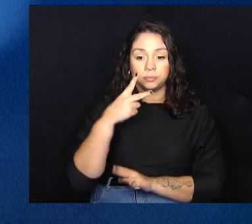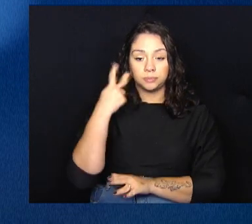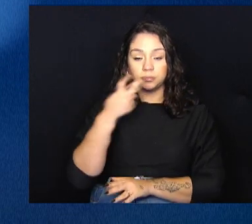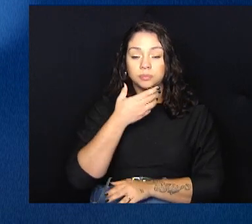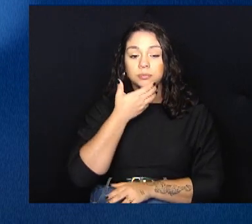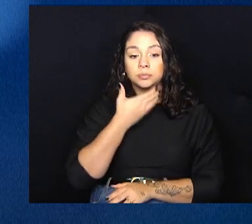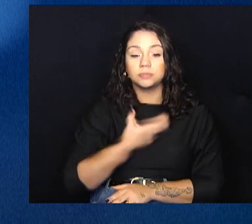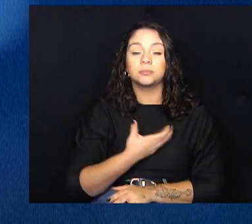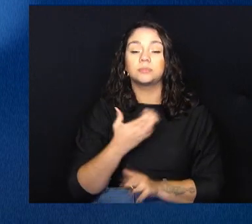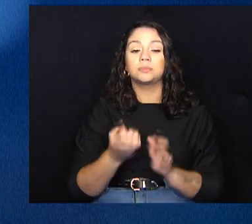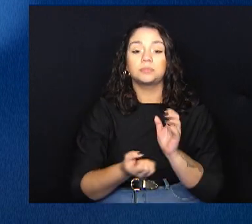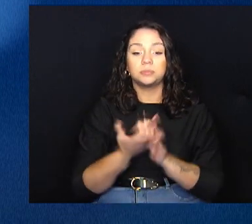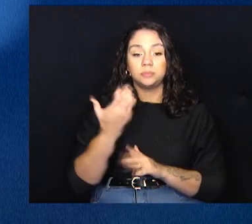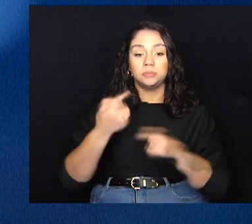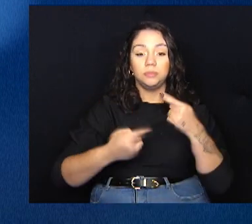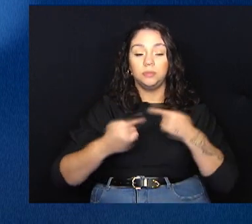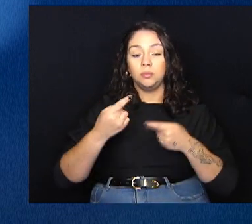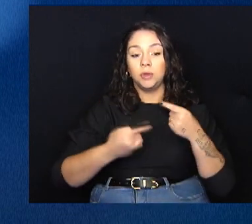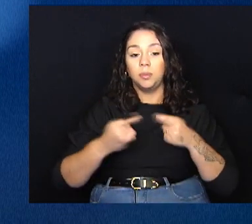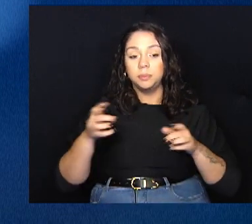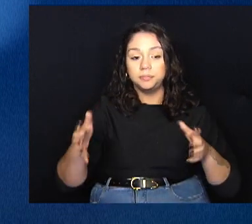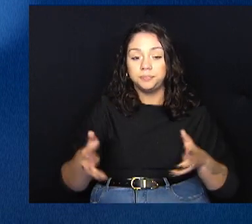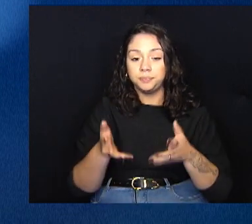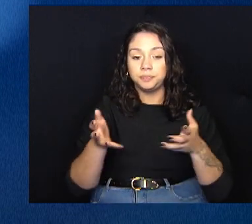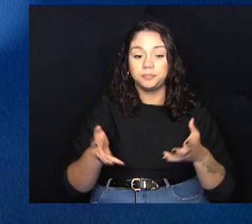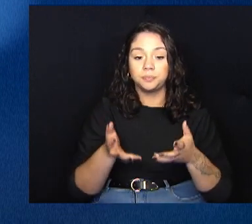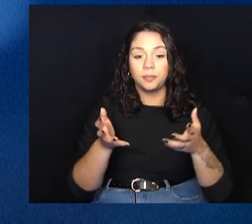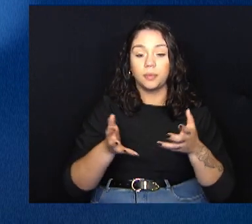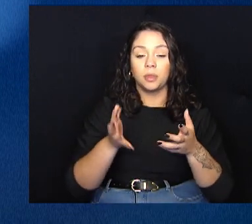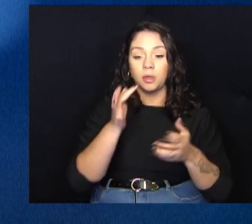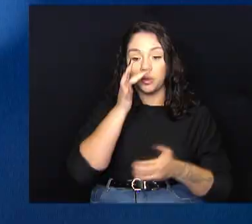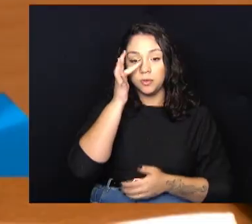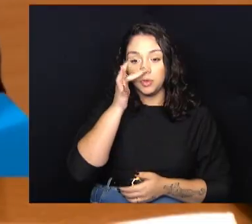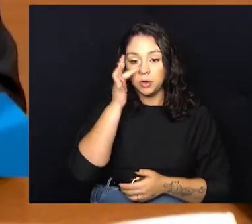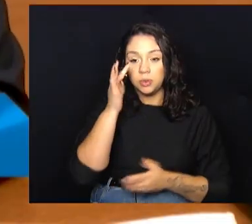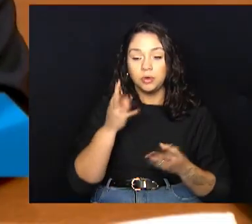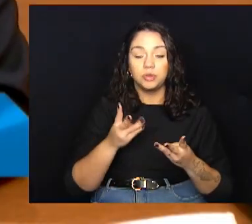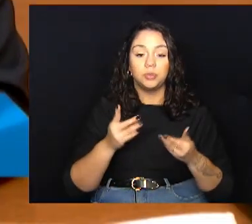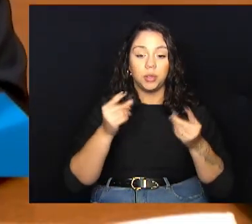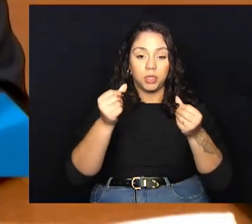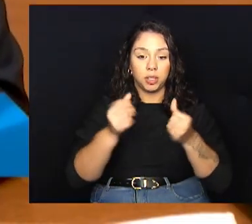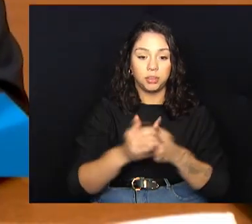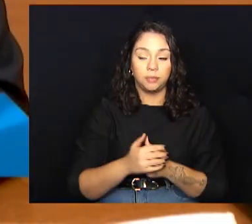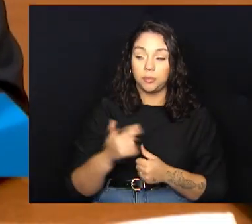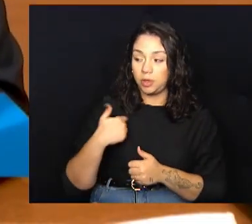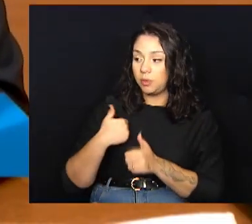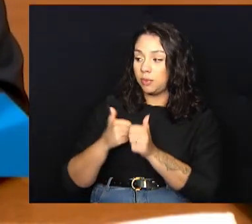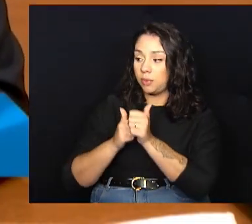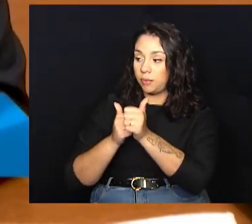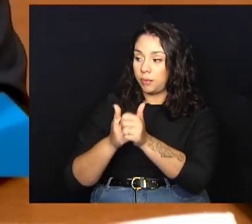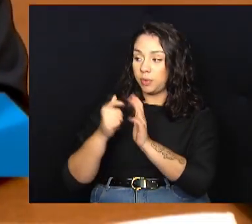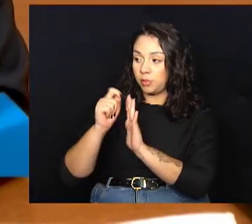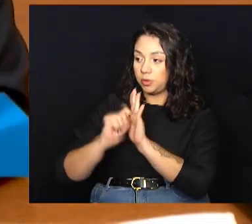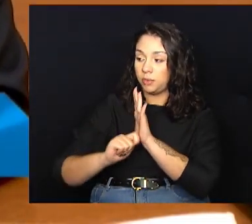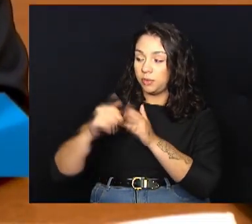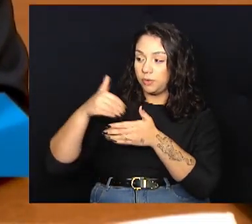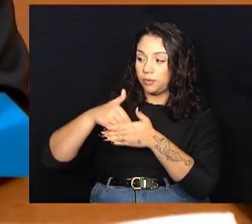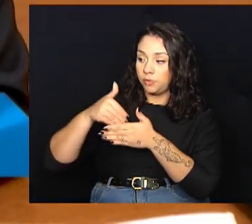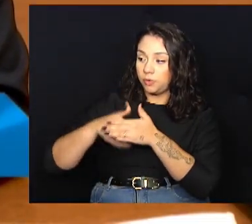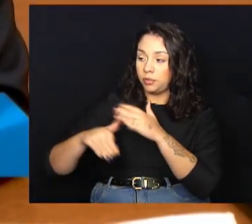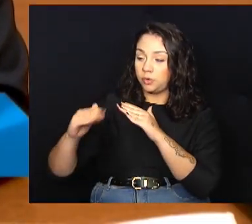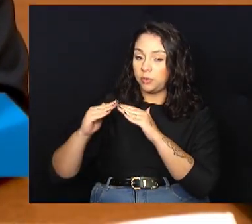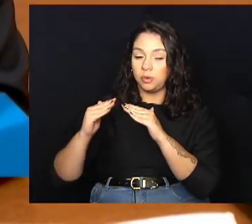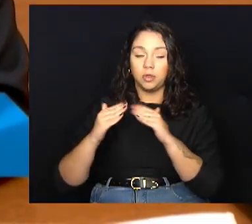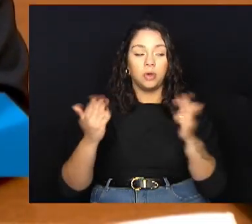institui a política Municipal de incentivo a floricultura de qualidade eu acompanho o relator votando favorável e pergunto